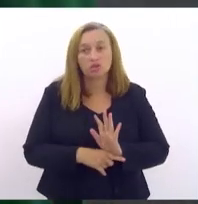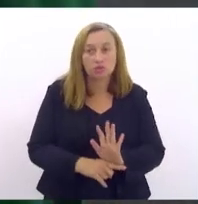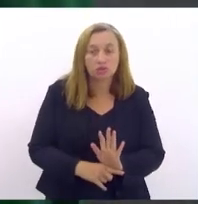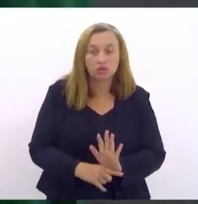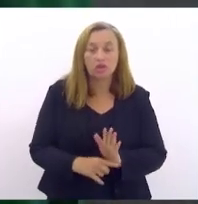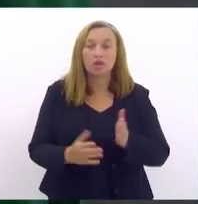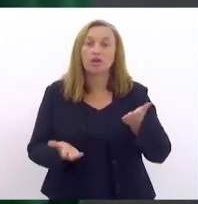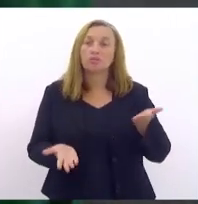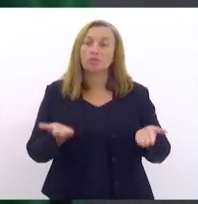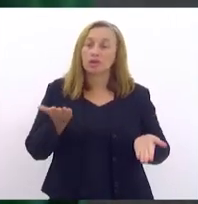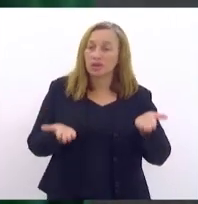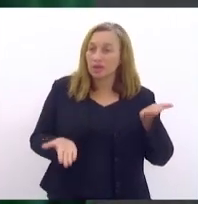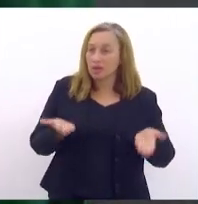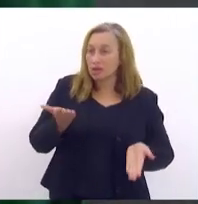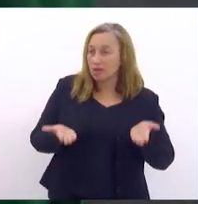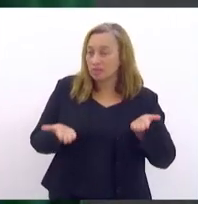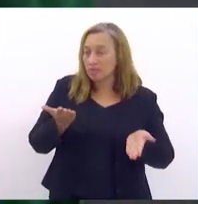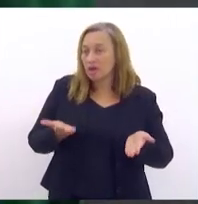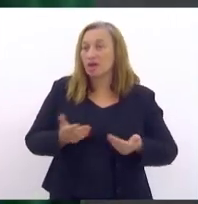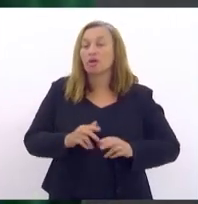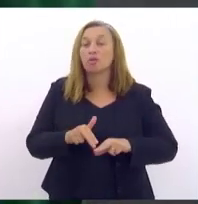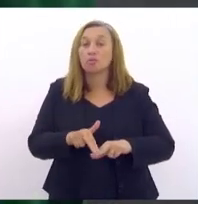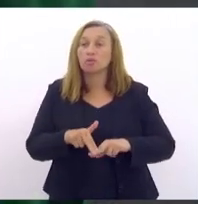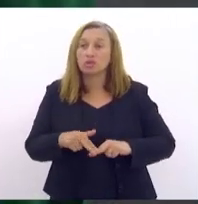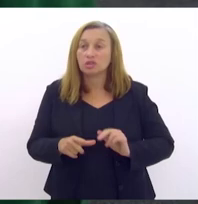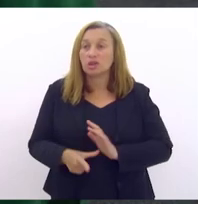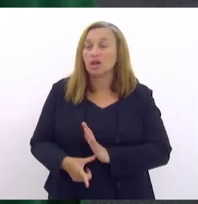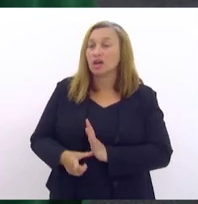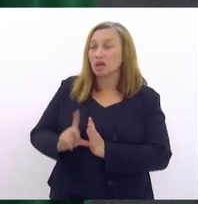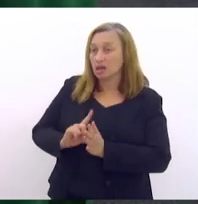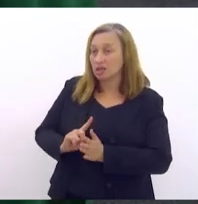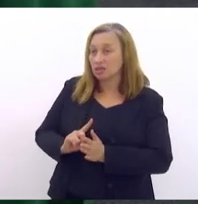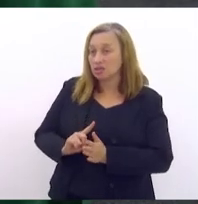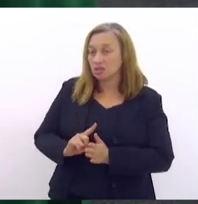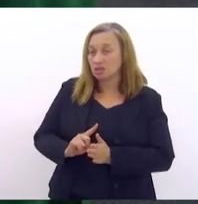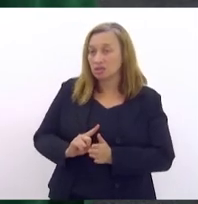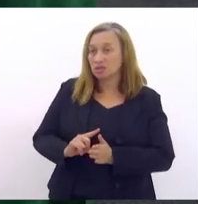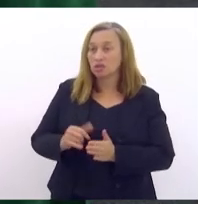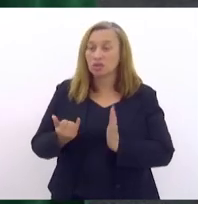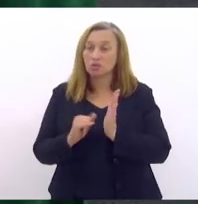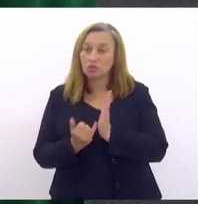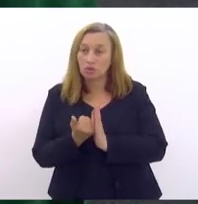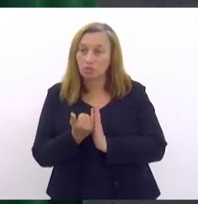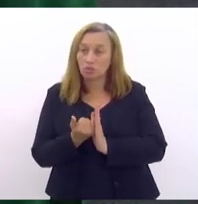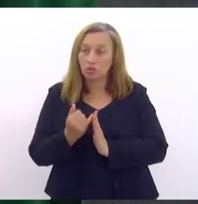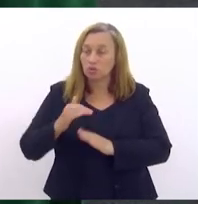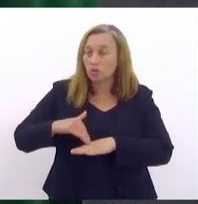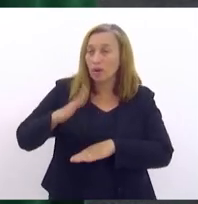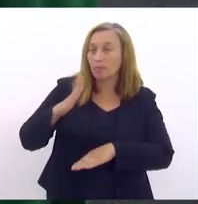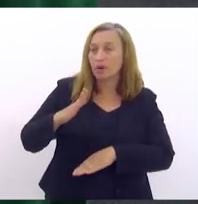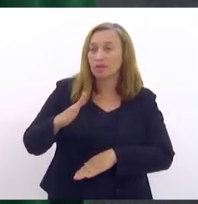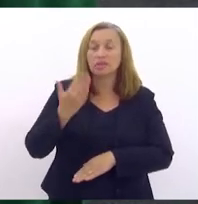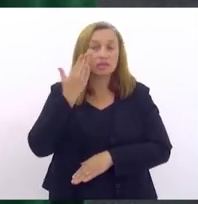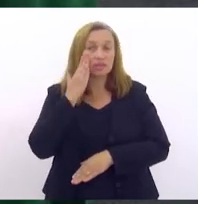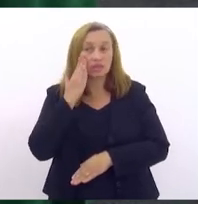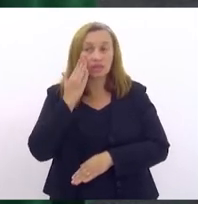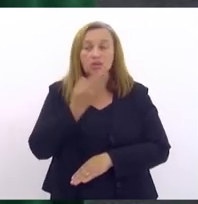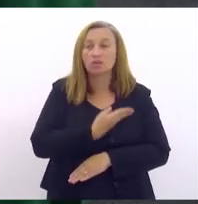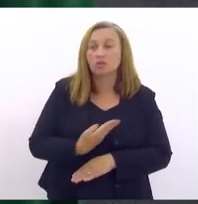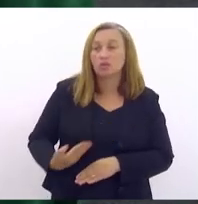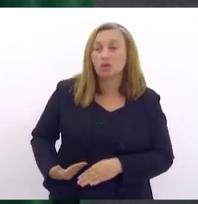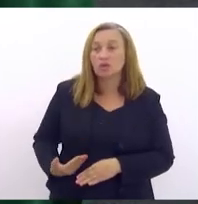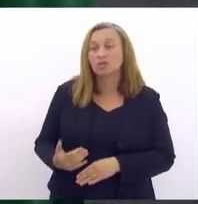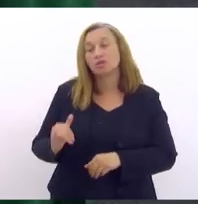o equilíbrio e, portanto, antes de aumentar o imposto, entendo que o governo deveria tomar outras